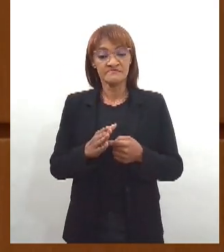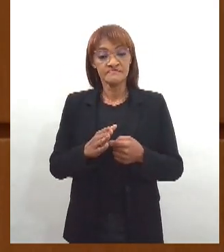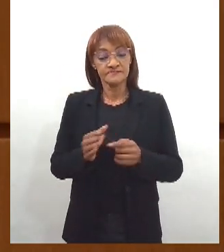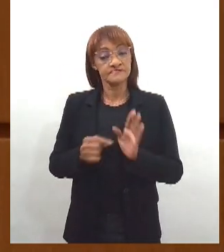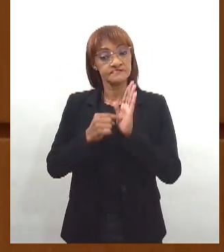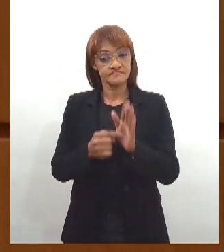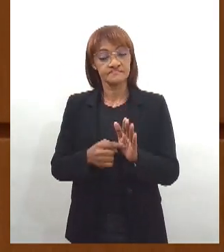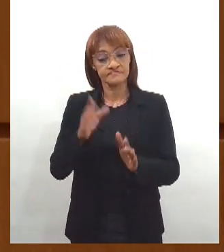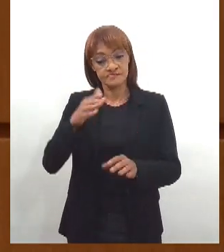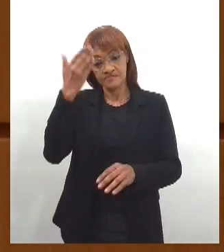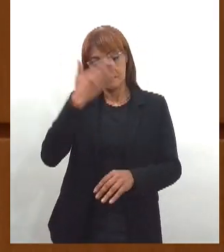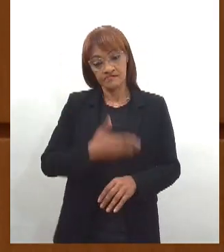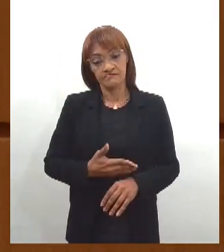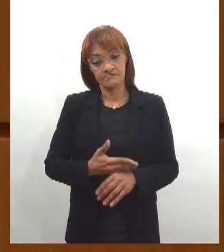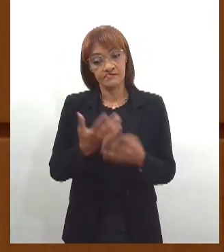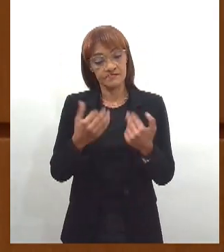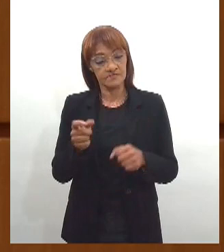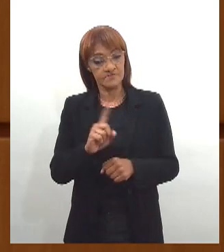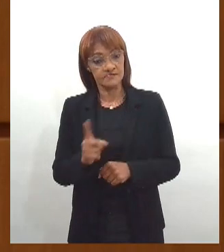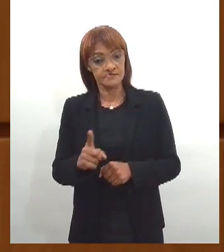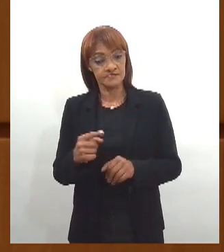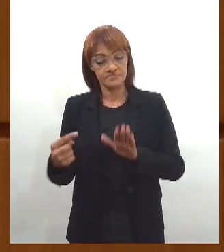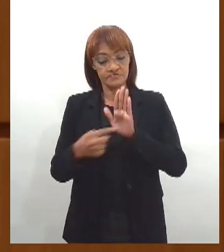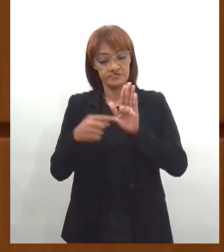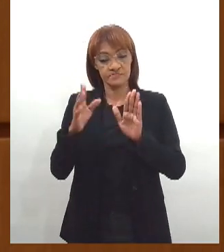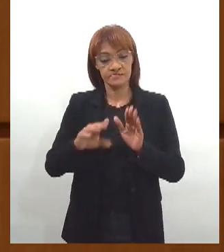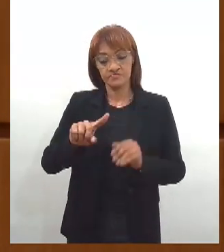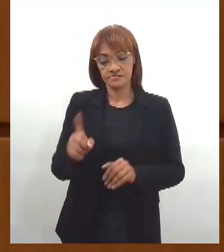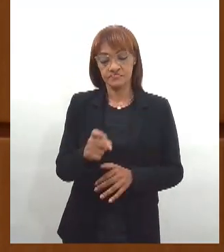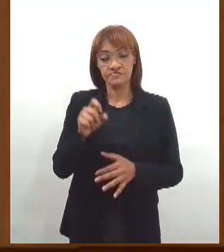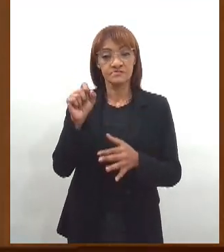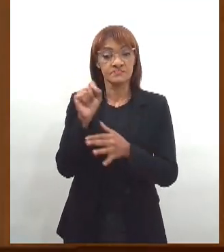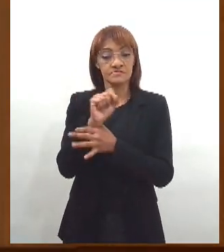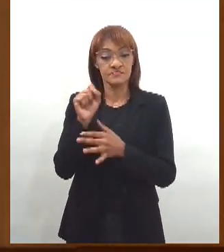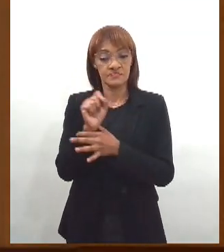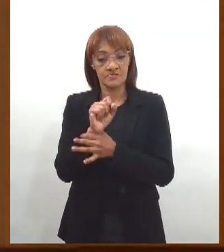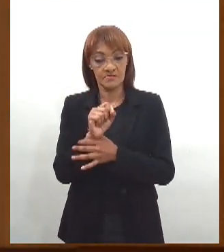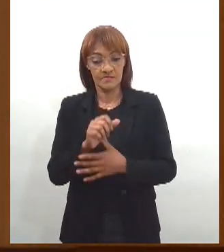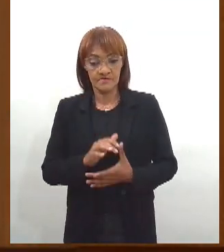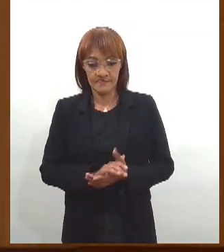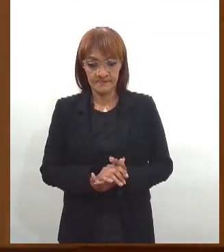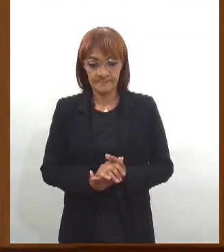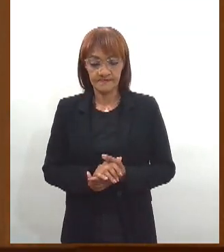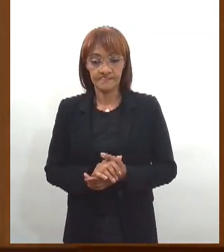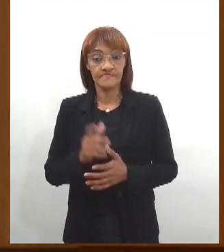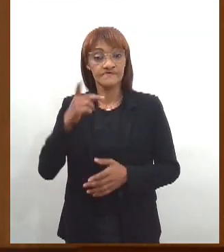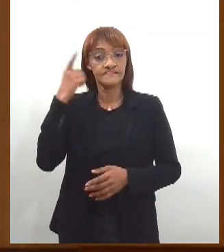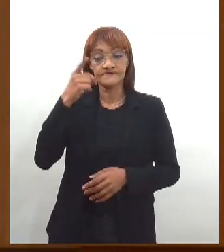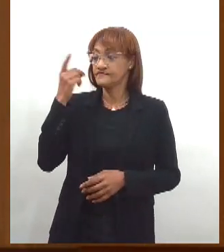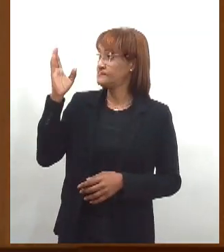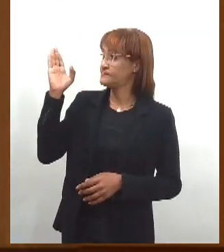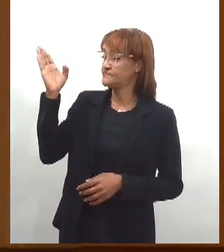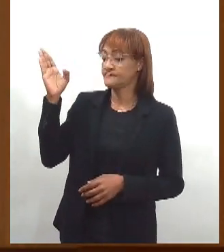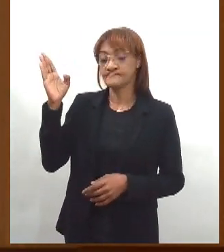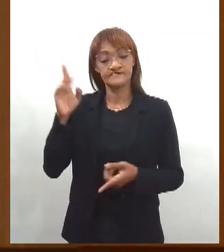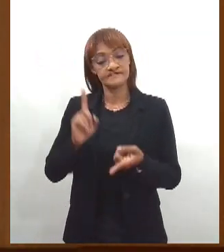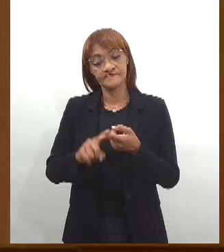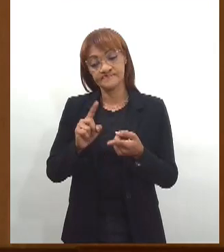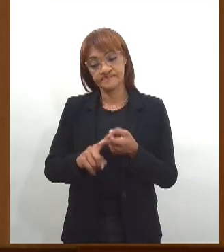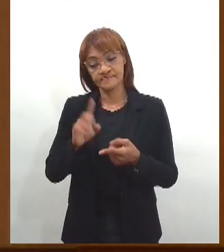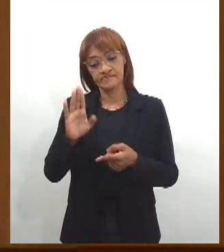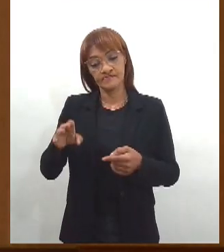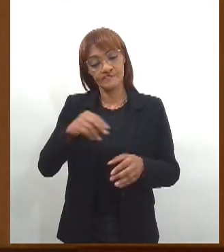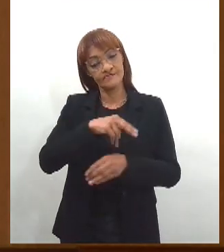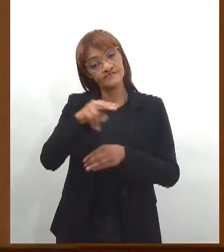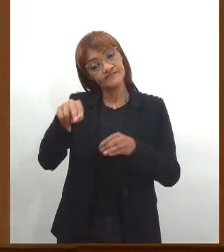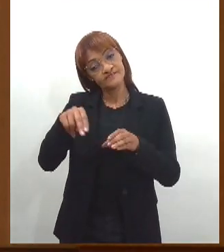uma ex-assessora de seu gabinete, que foi exonerada. O deputado Geórgio Passos usou a tribuna no